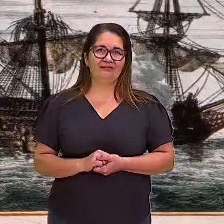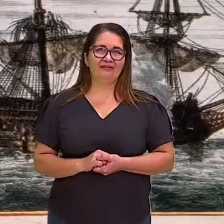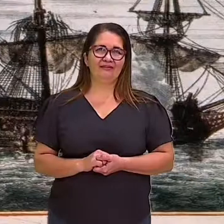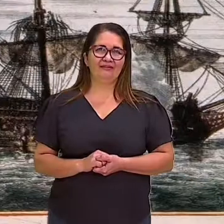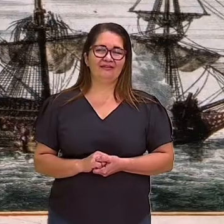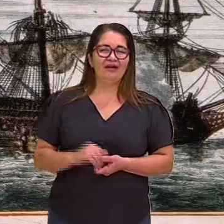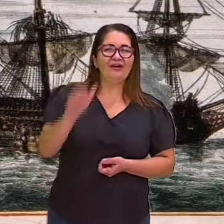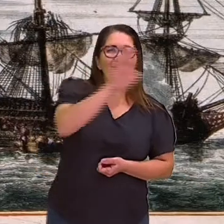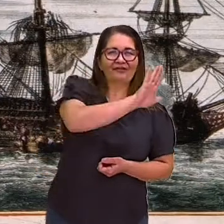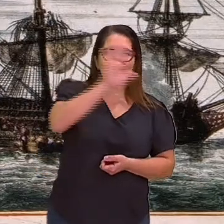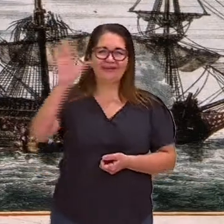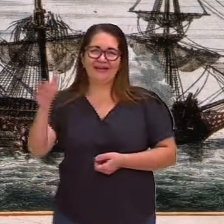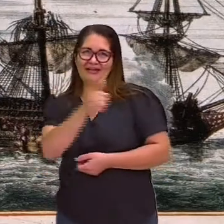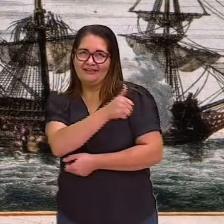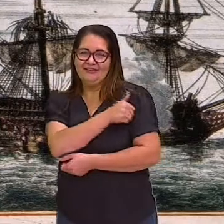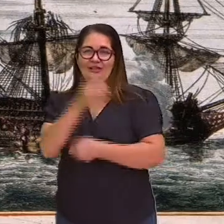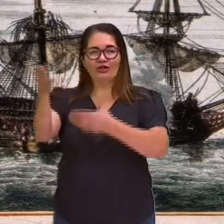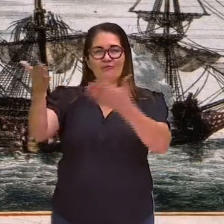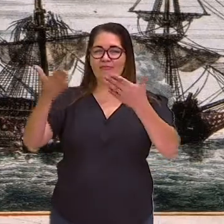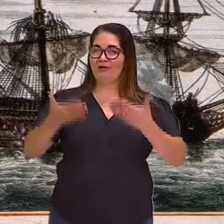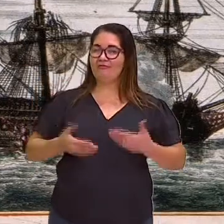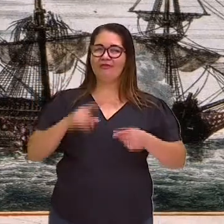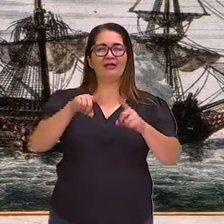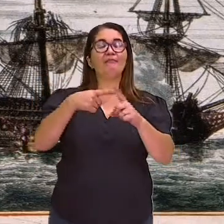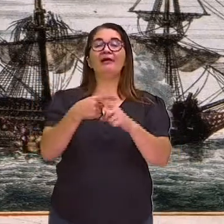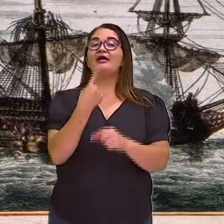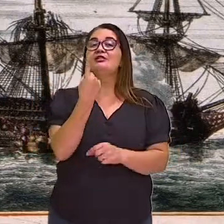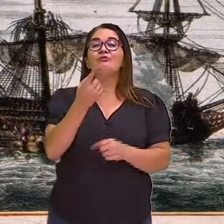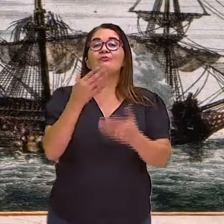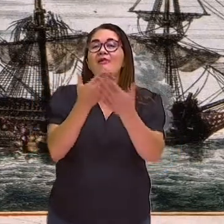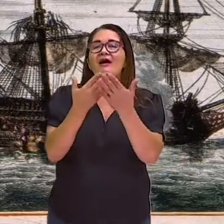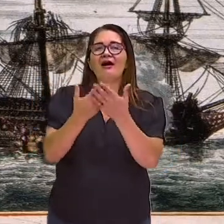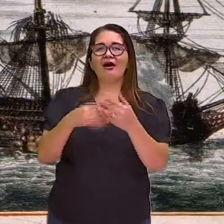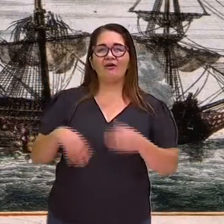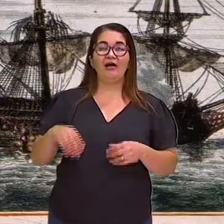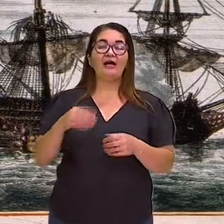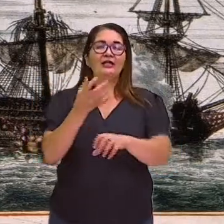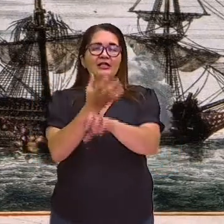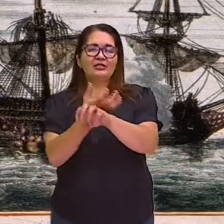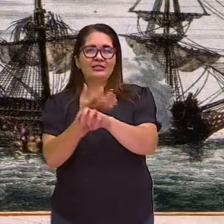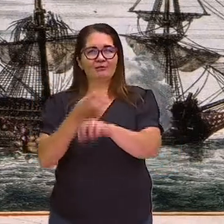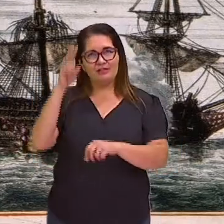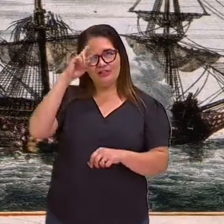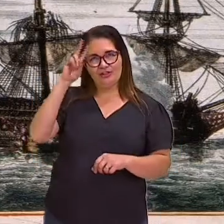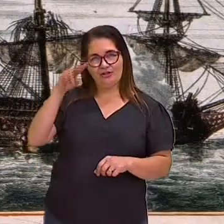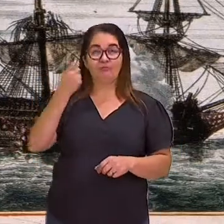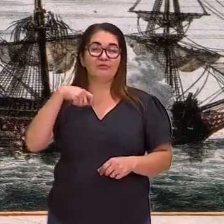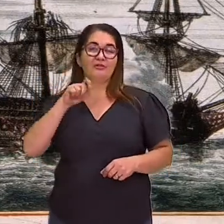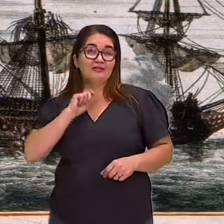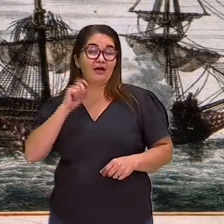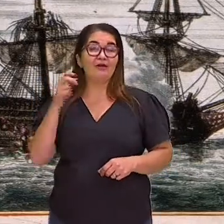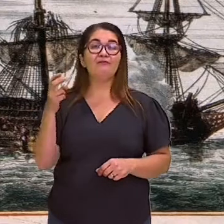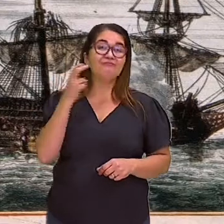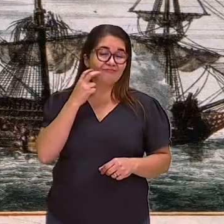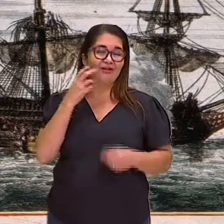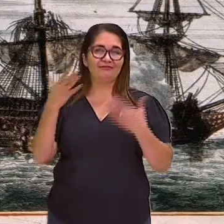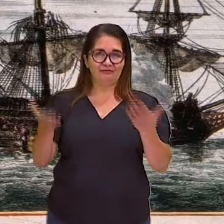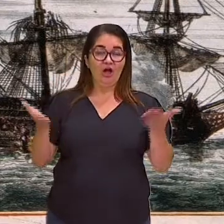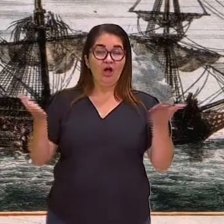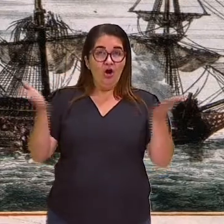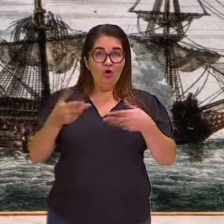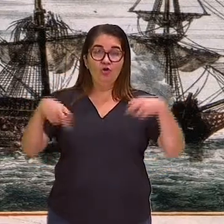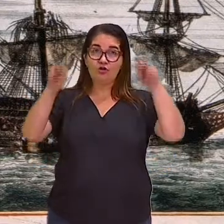Olá estudantes, bem-vindos a mais uma aula de história. Sou Jorge Juélio, seu professor. Hoje vamos falar sobre